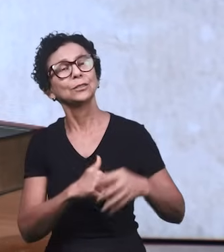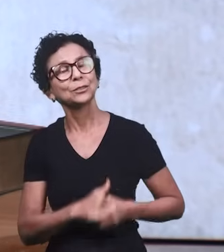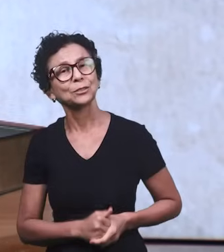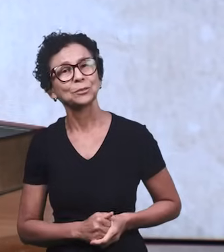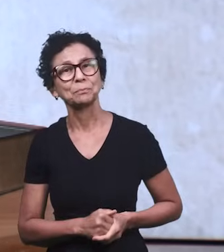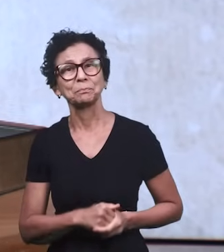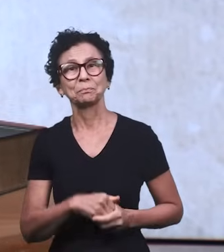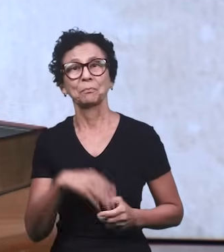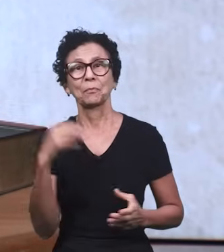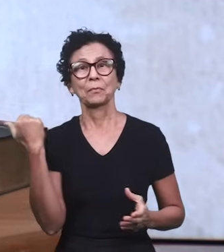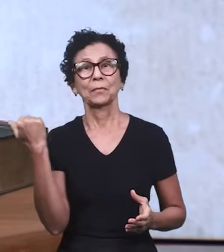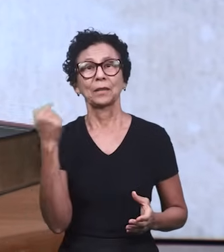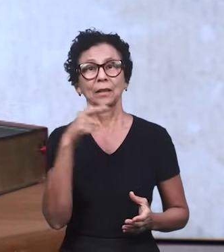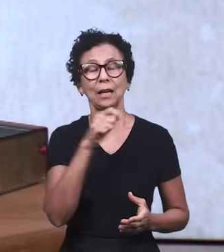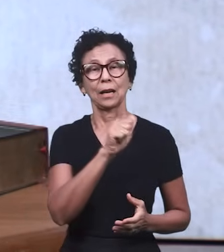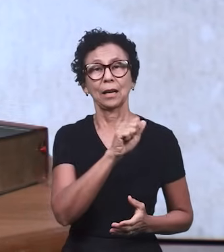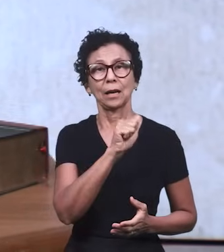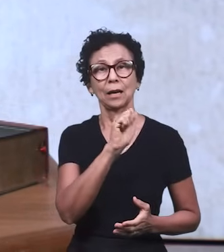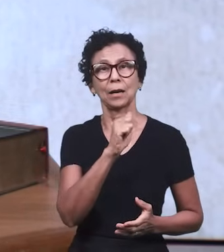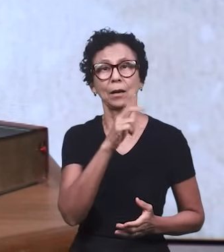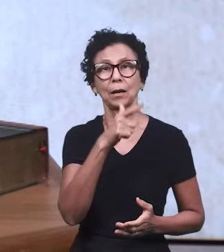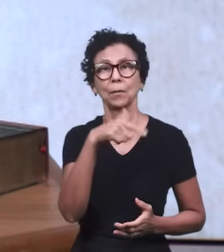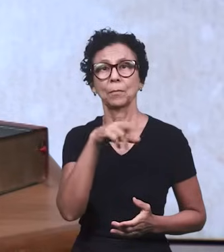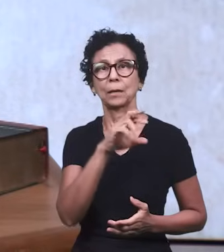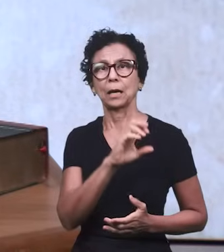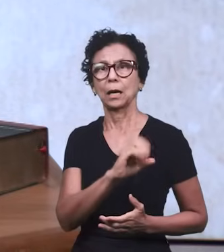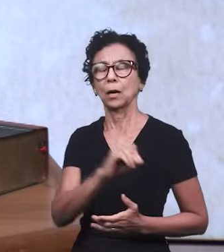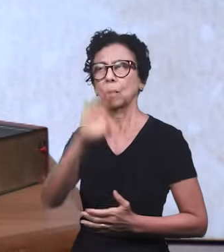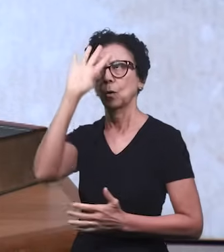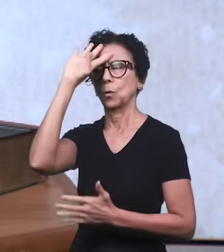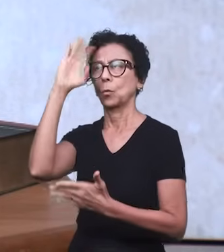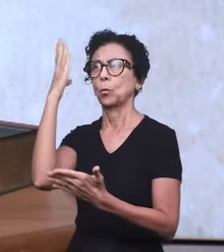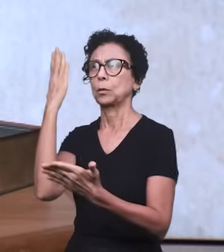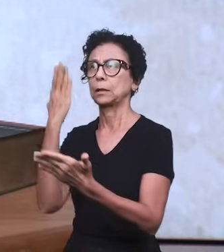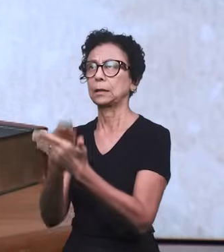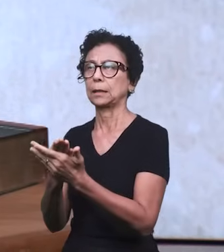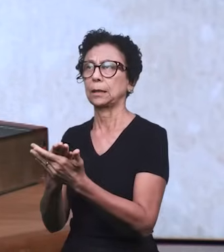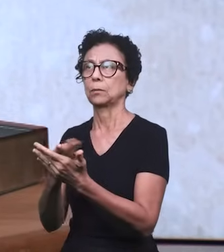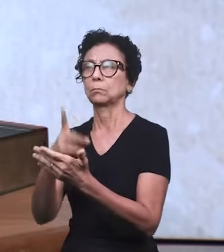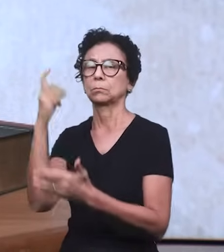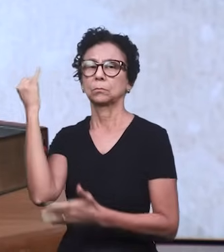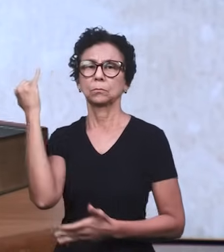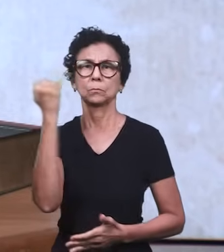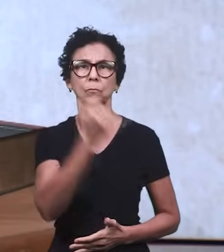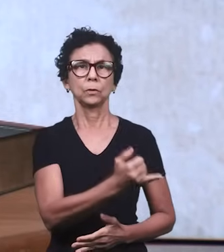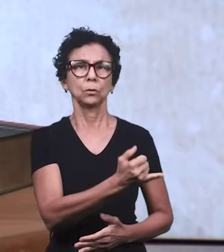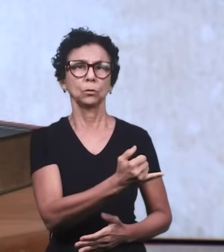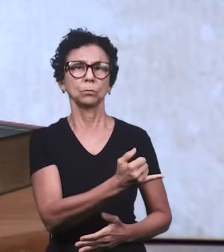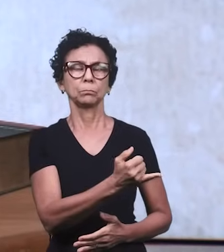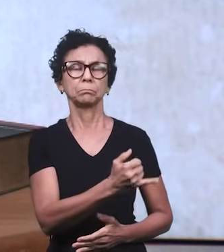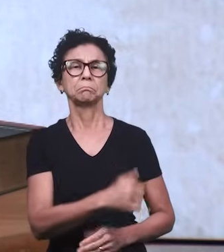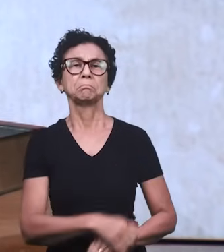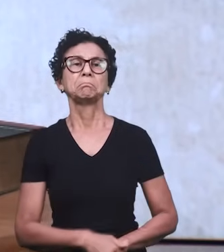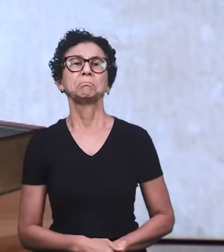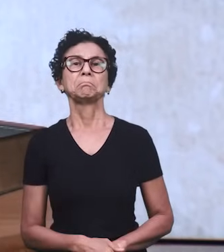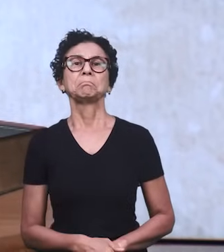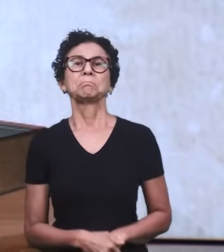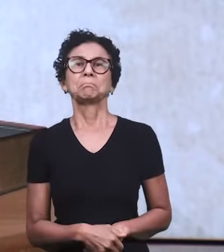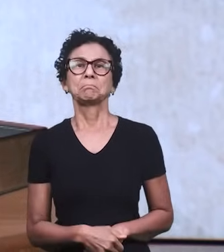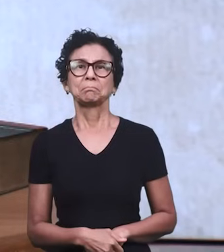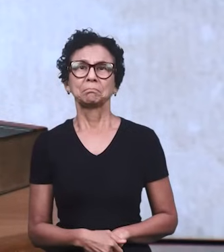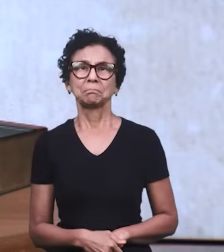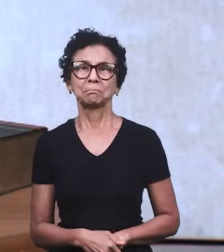Senhor e foi-lhe imputado isto por Justiça Que bênção esse texto né